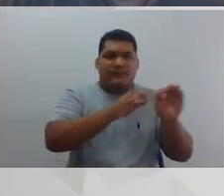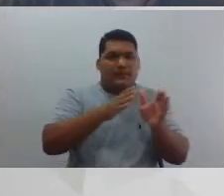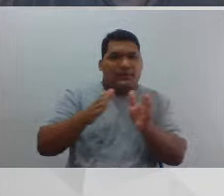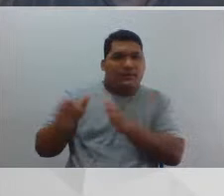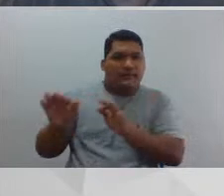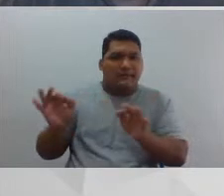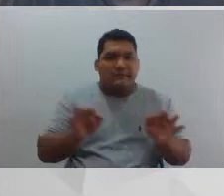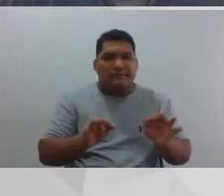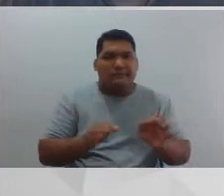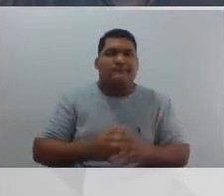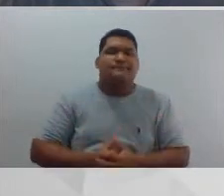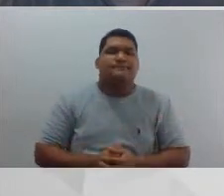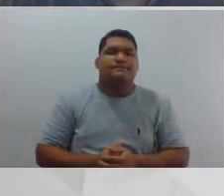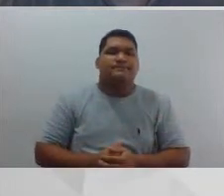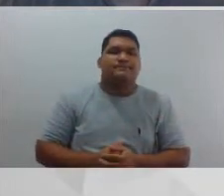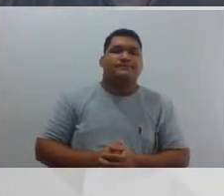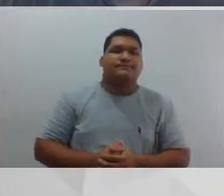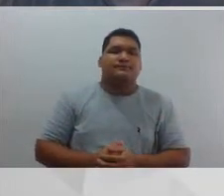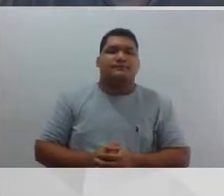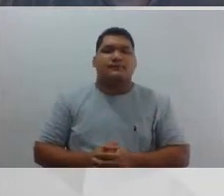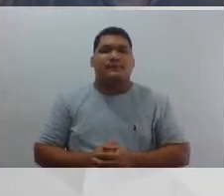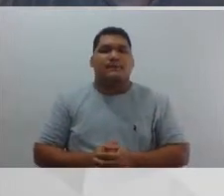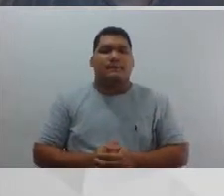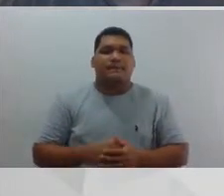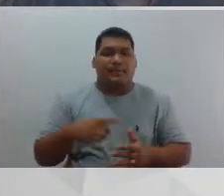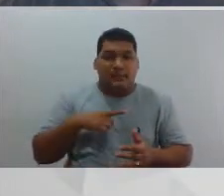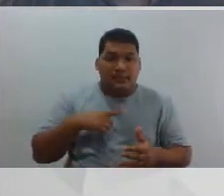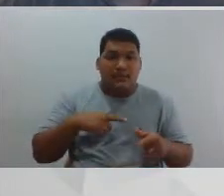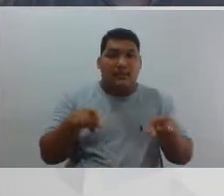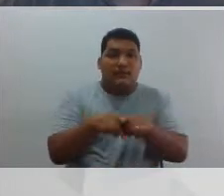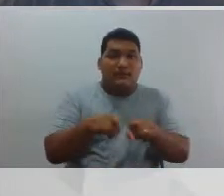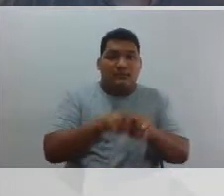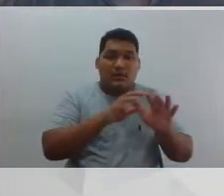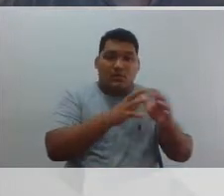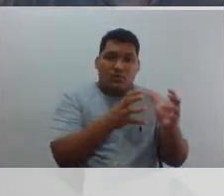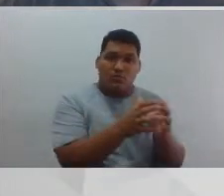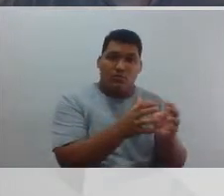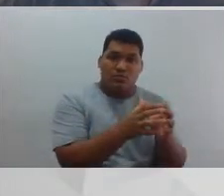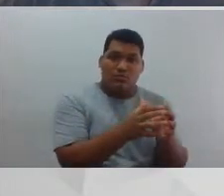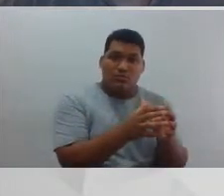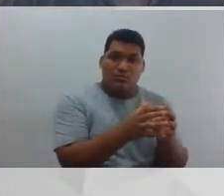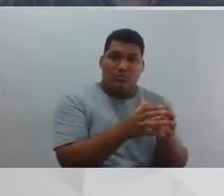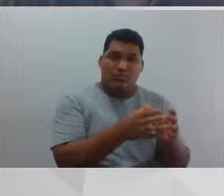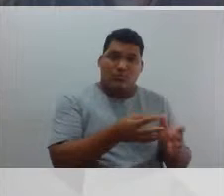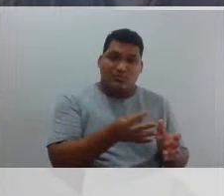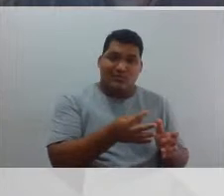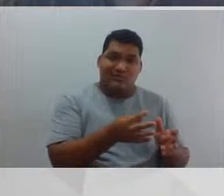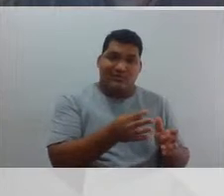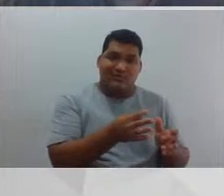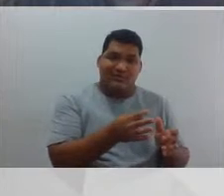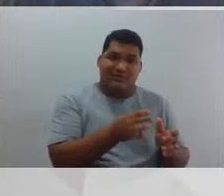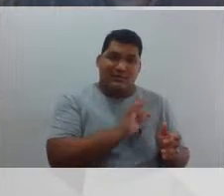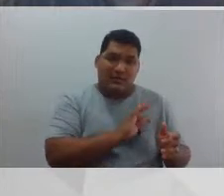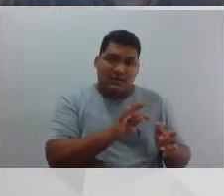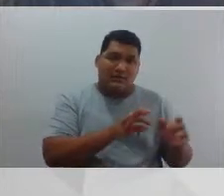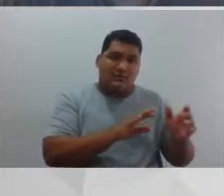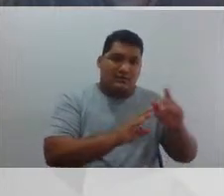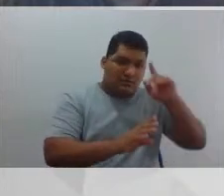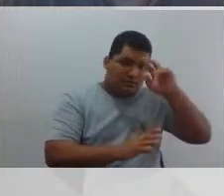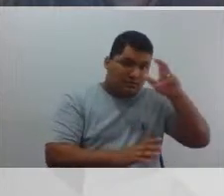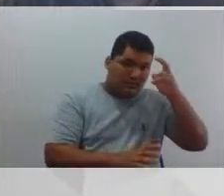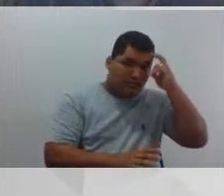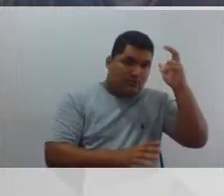uma delas, né. E existe um conjunto, né, de técnicas da inteligência artificial que